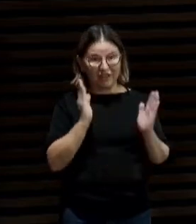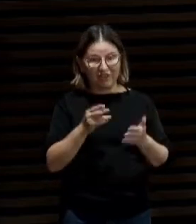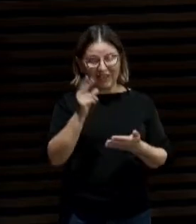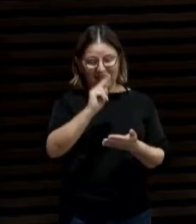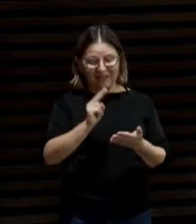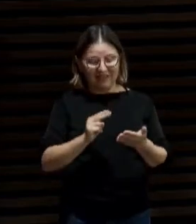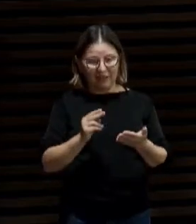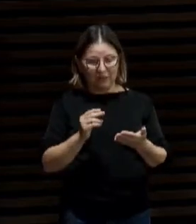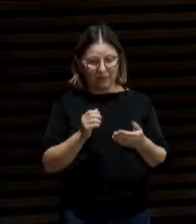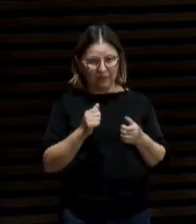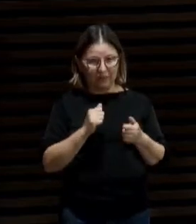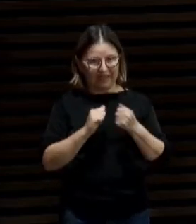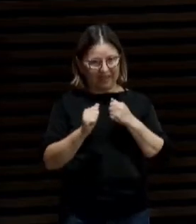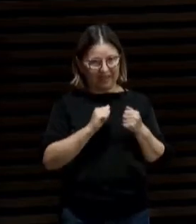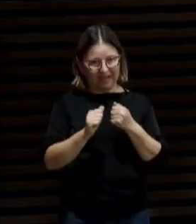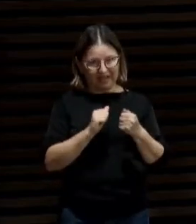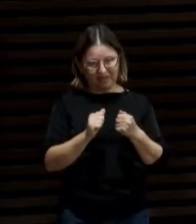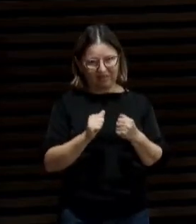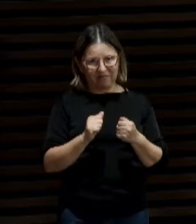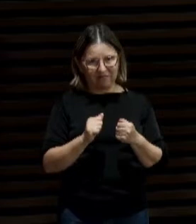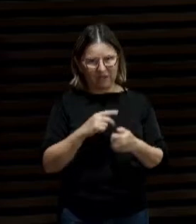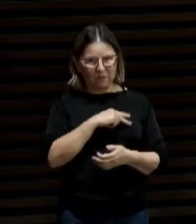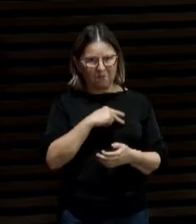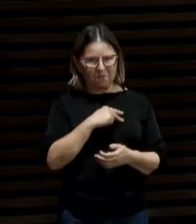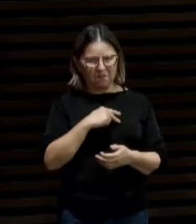corpo, trabalhou como um cavalo,